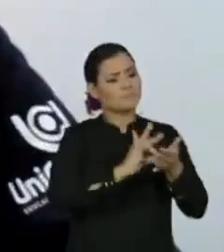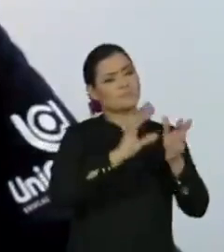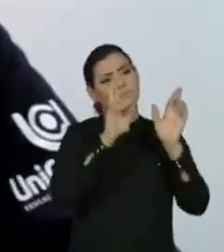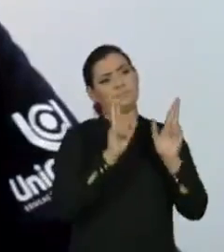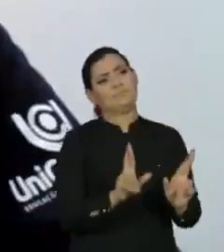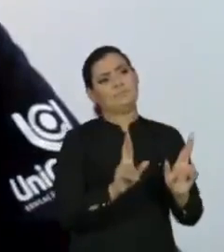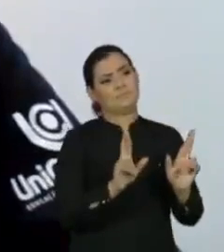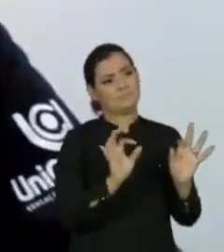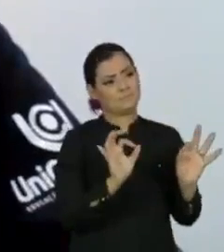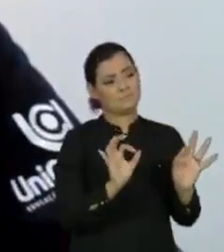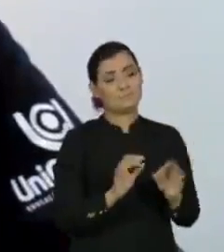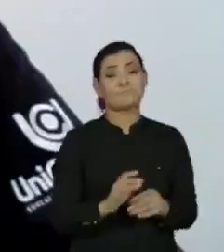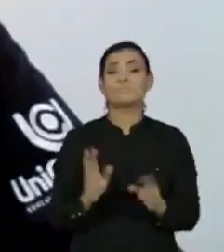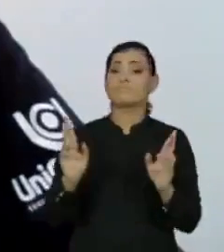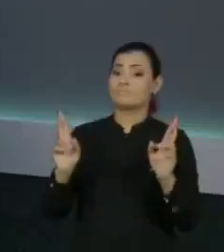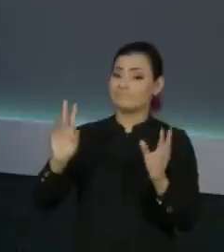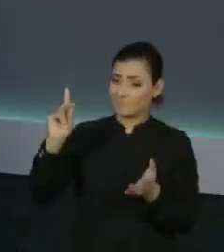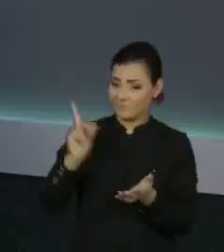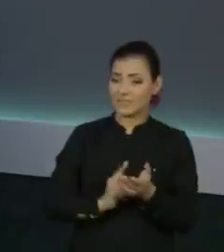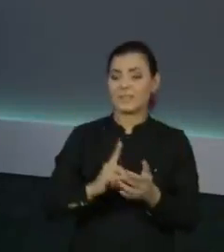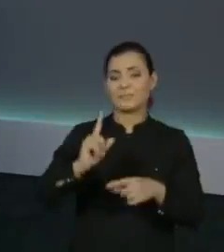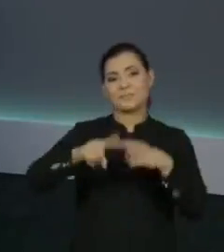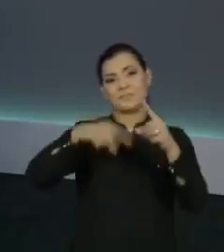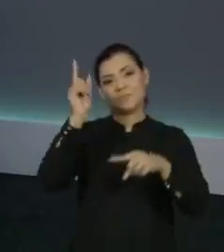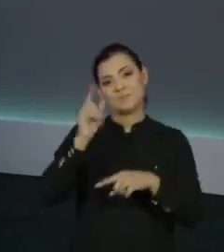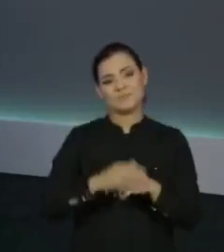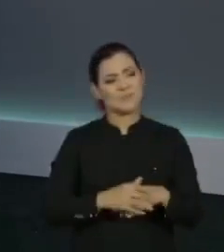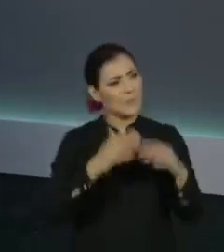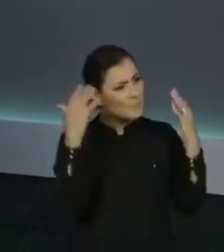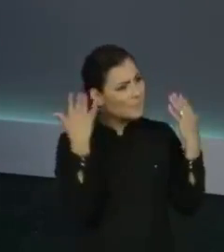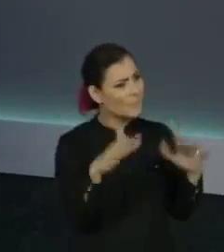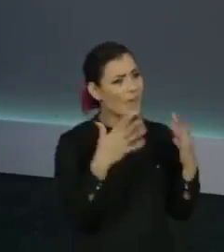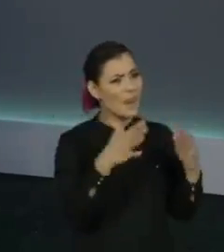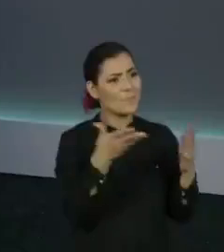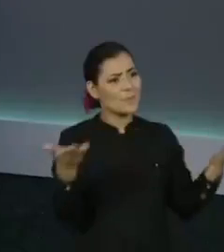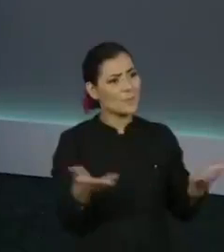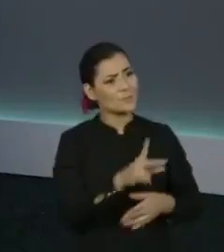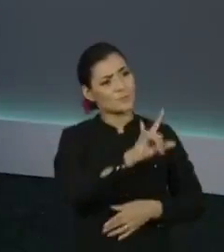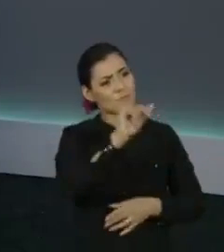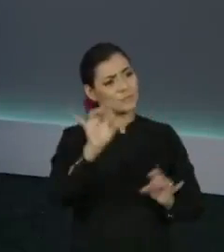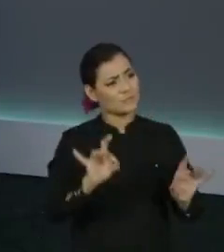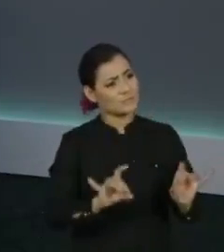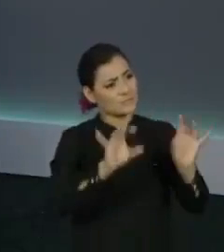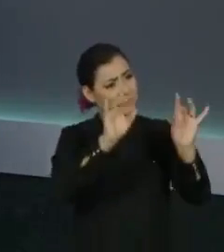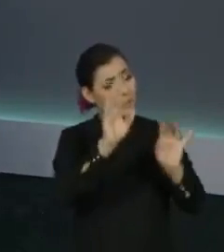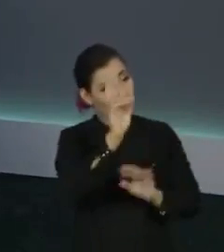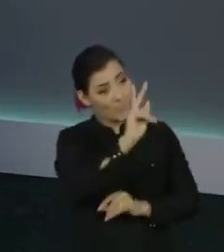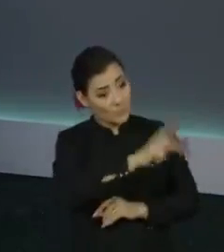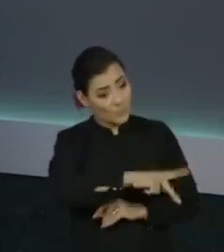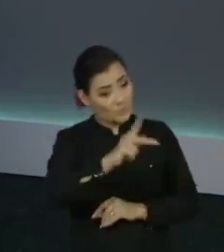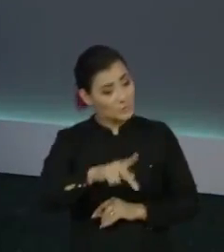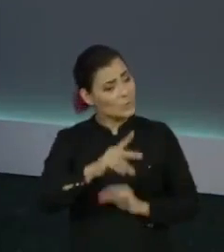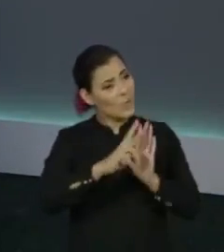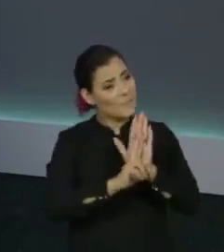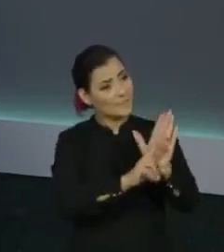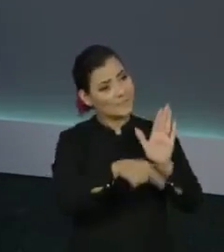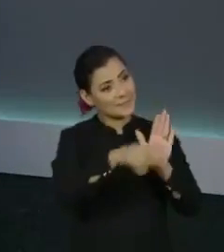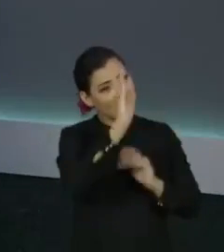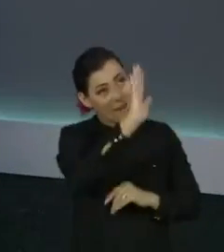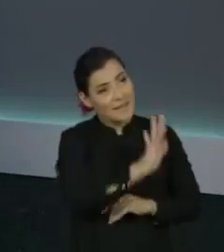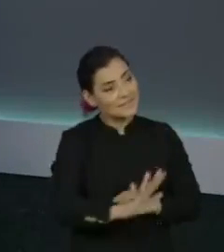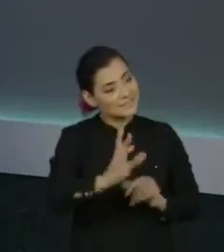não? Evolução efetiva. Janes, parabéns para você no Dia do Professor, representando aqui todos os professores